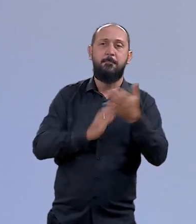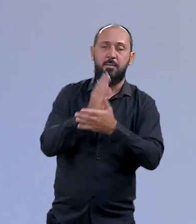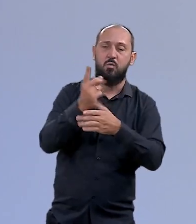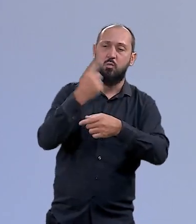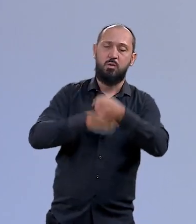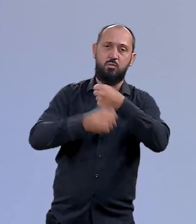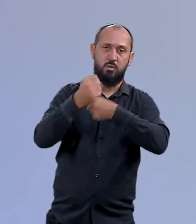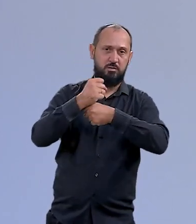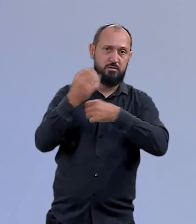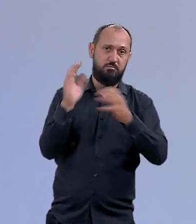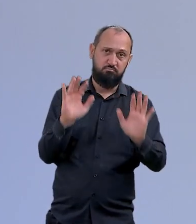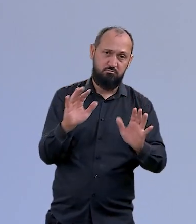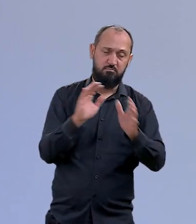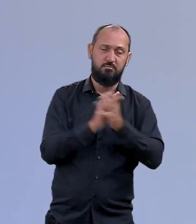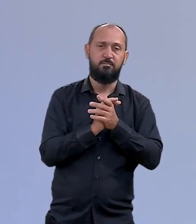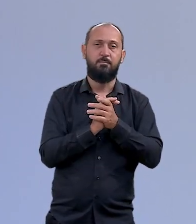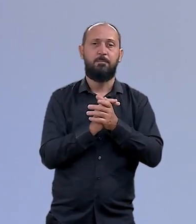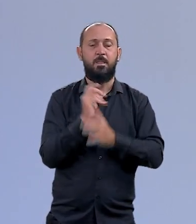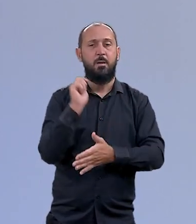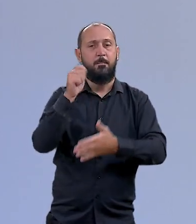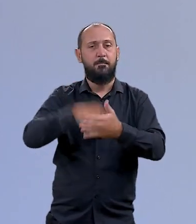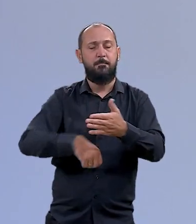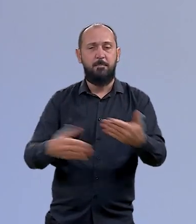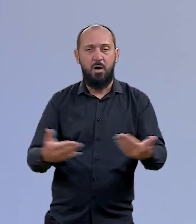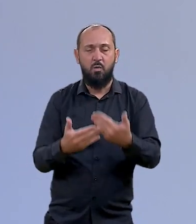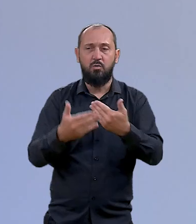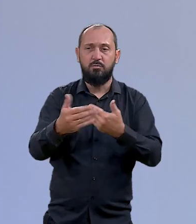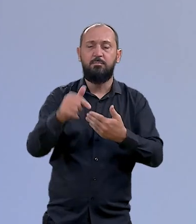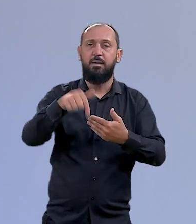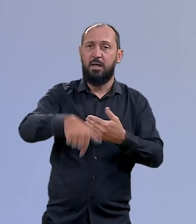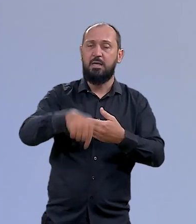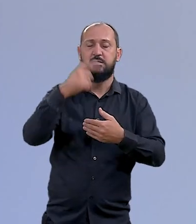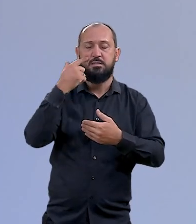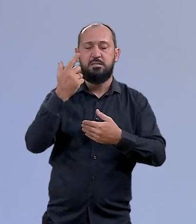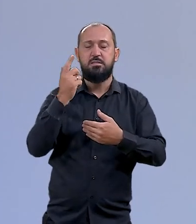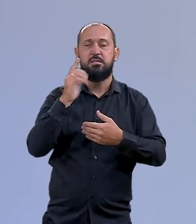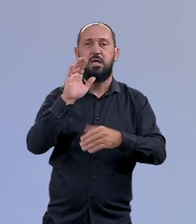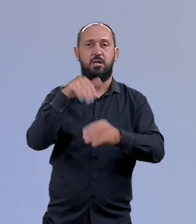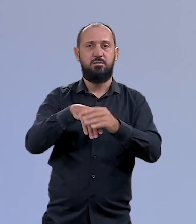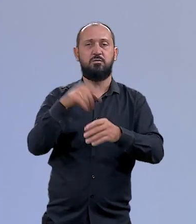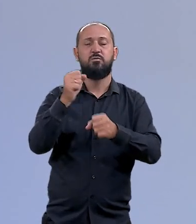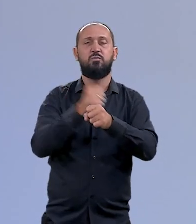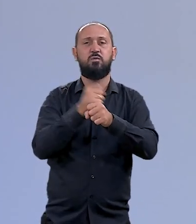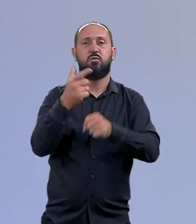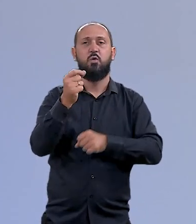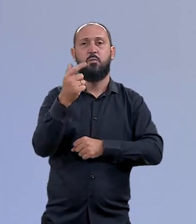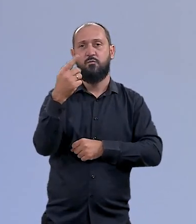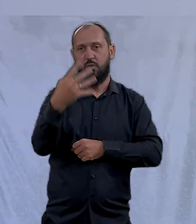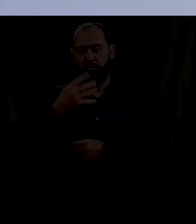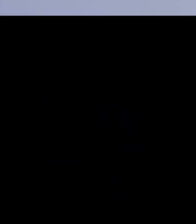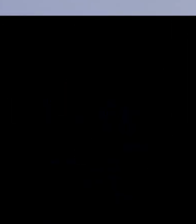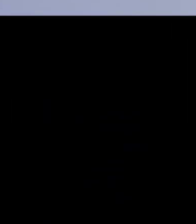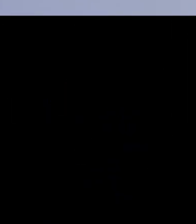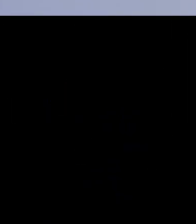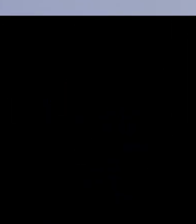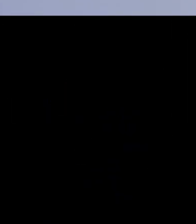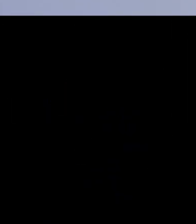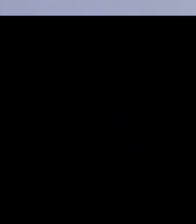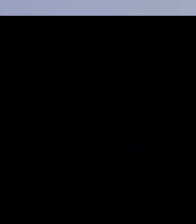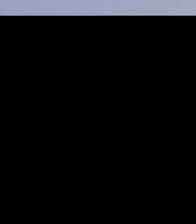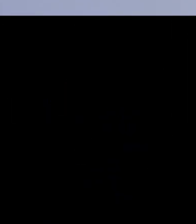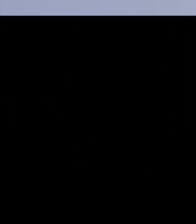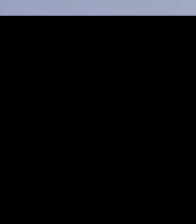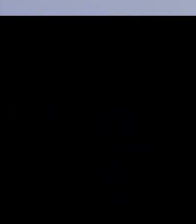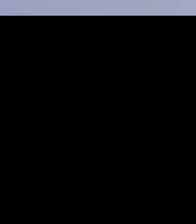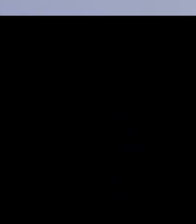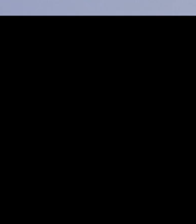aplica novamente o princípio da anualidade que o Congresso não respeitou. Né? O Congresso diz que essa alteração da Constituição se